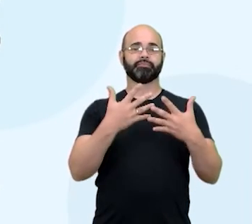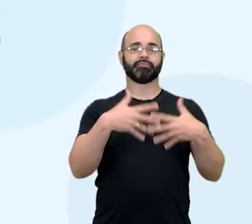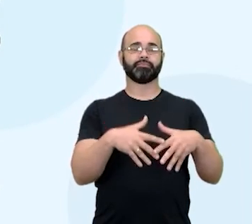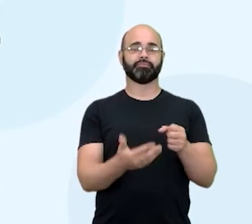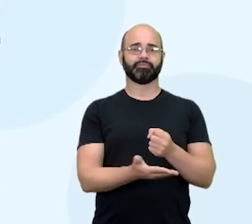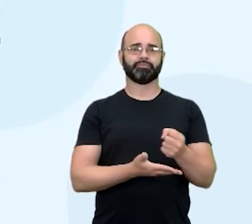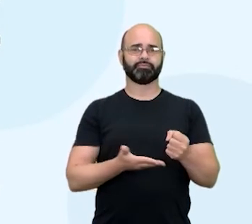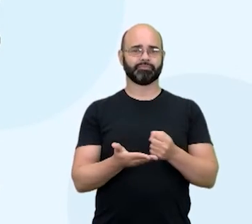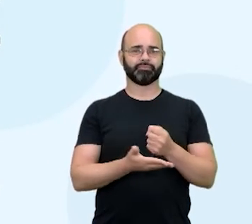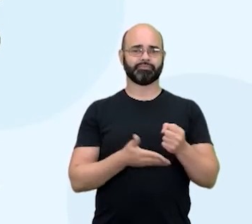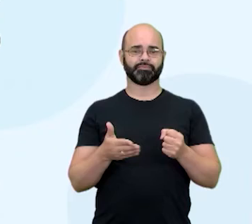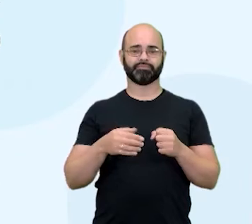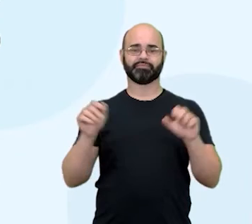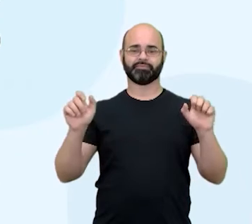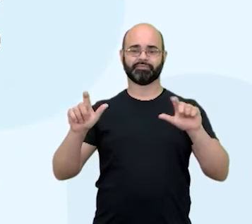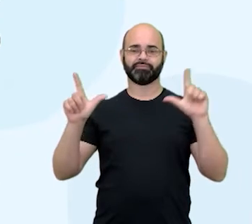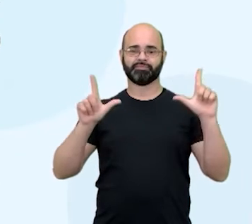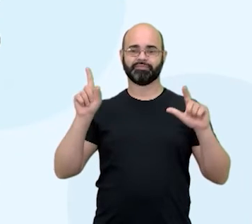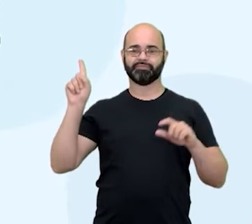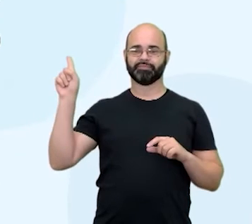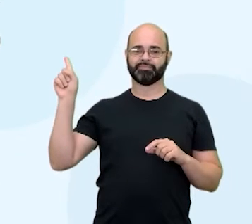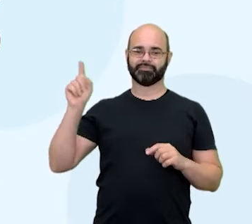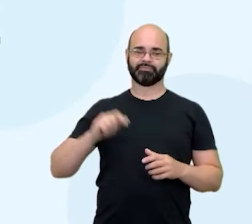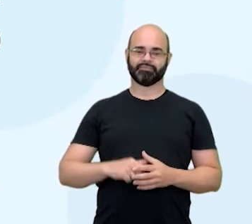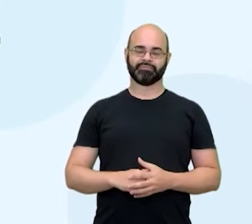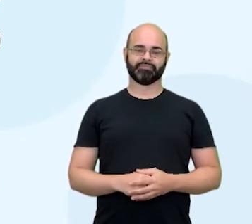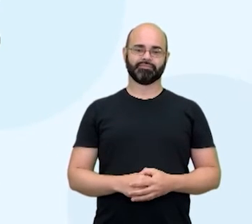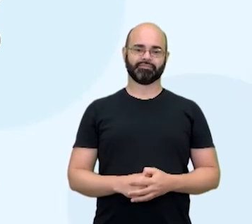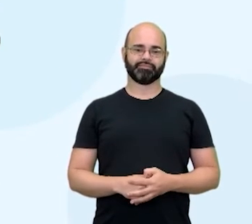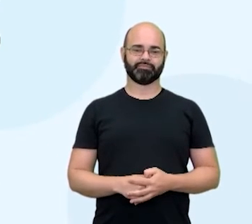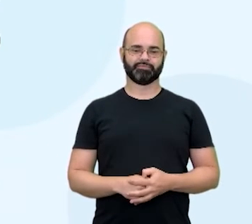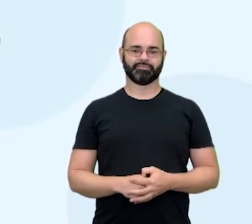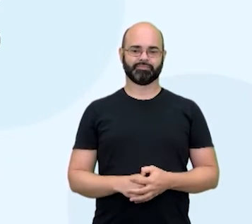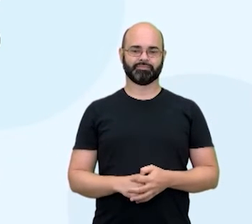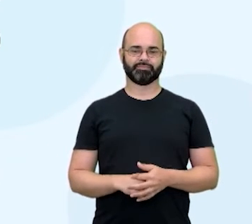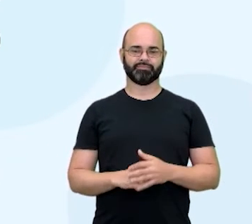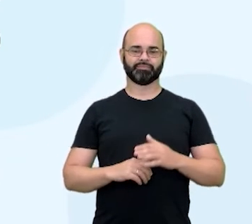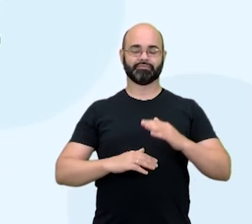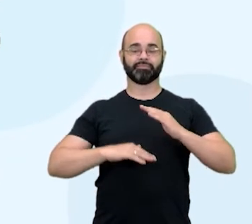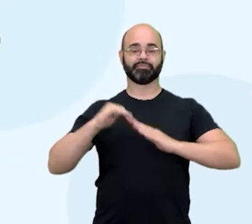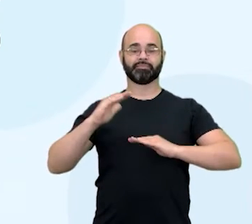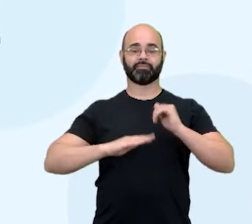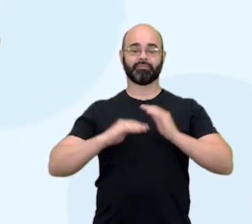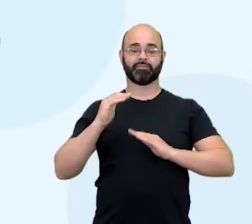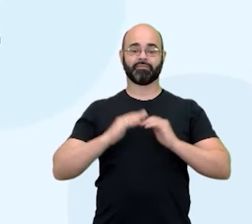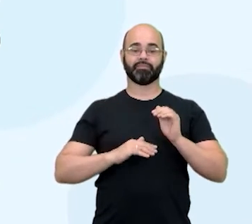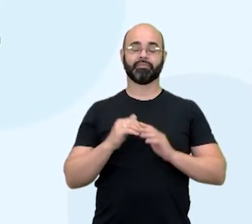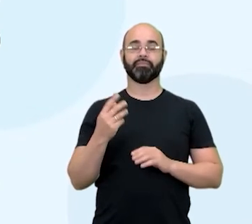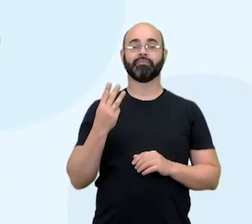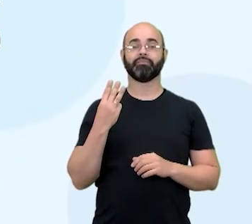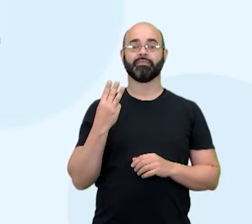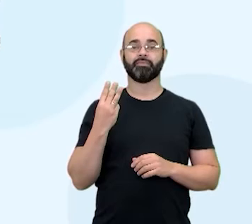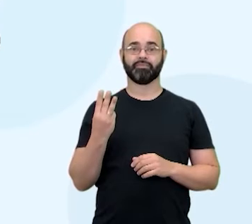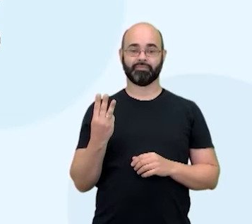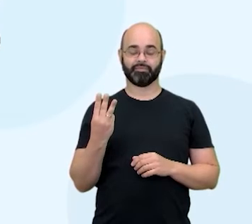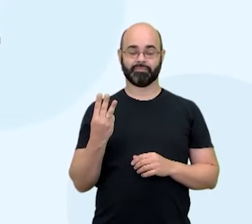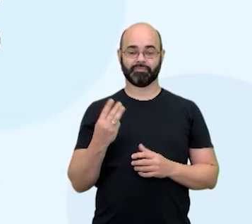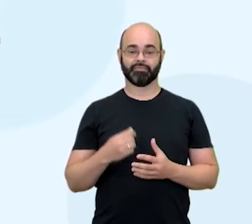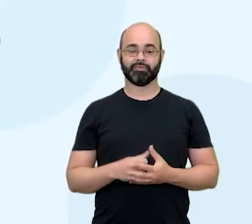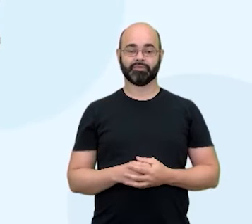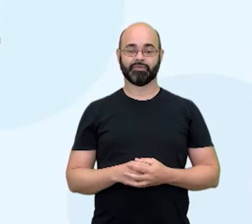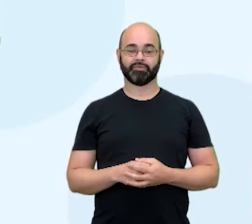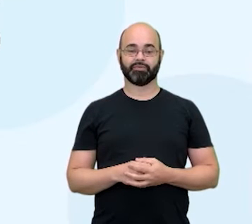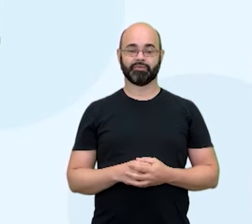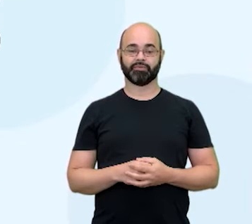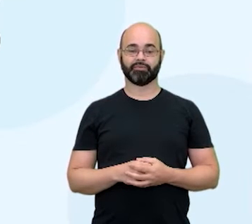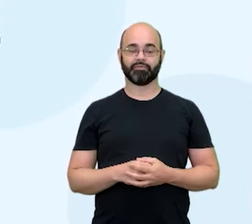tá aí na tela para vocês. Nós temos aí as habilidades, são 3 habilidades aí, né, da parte aí dos